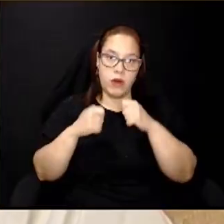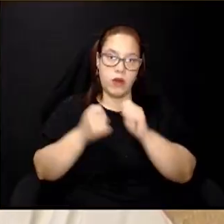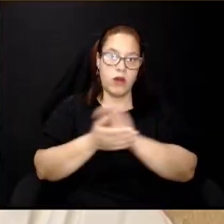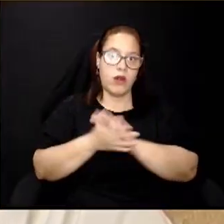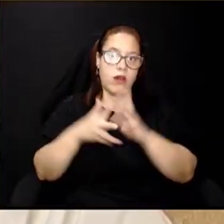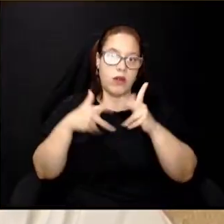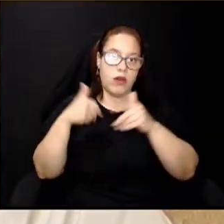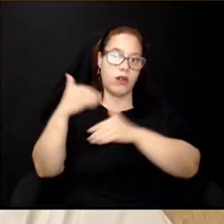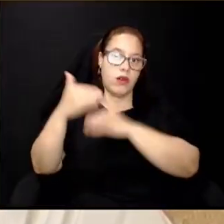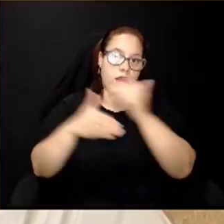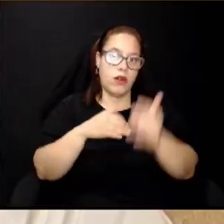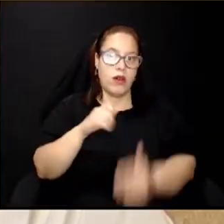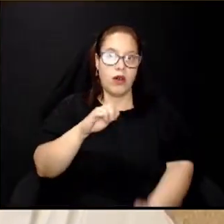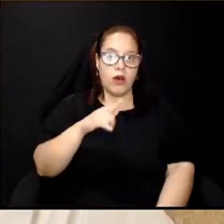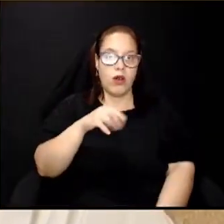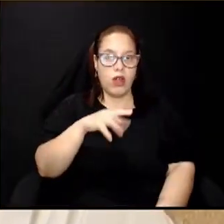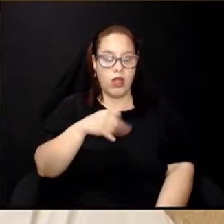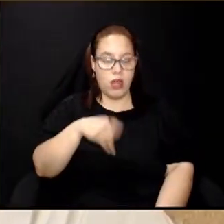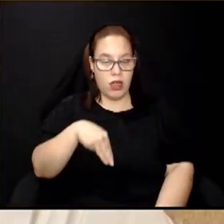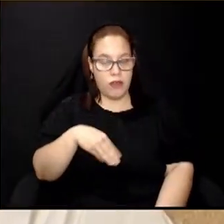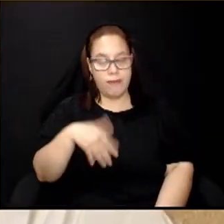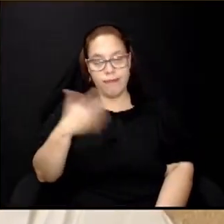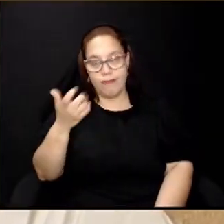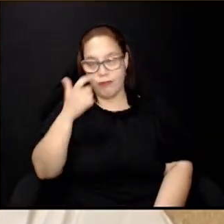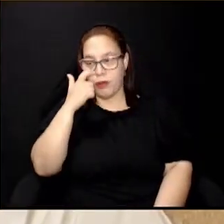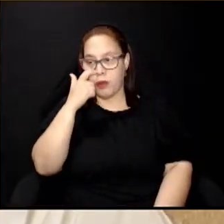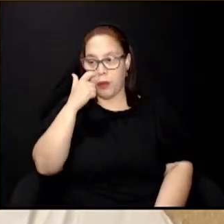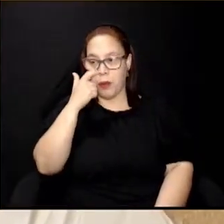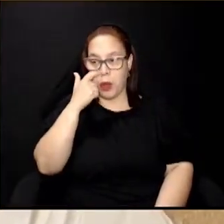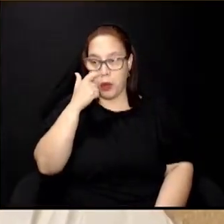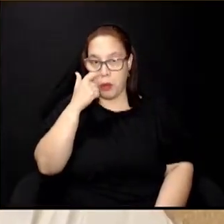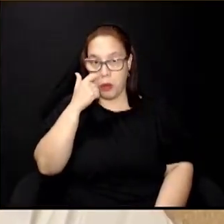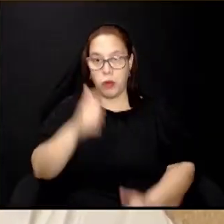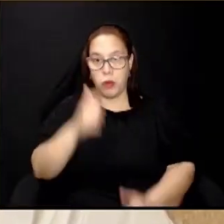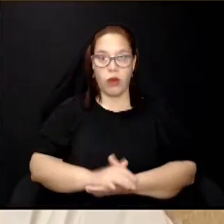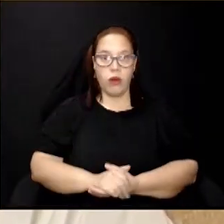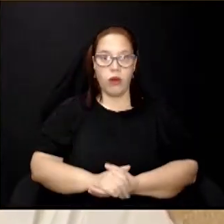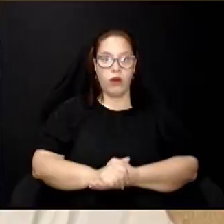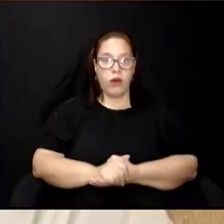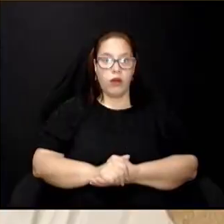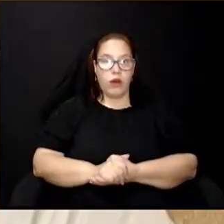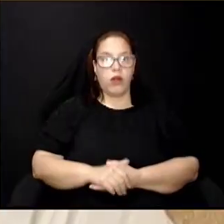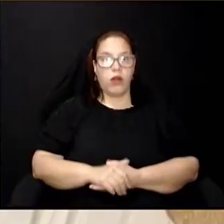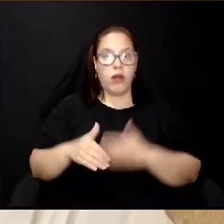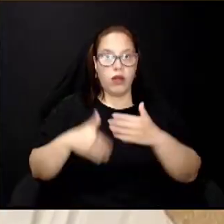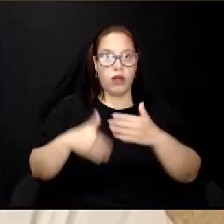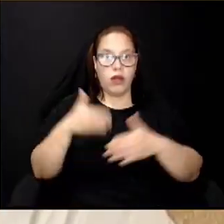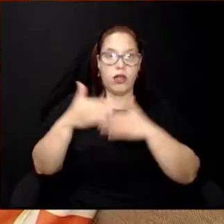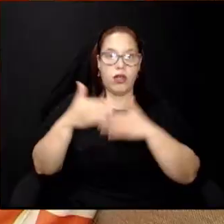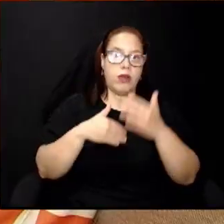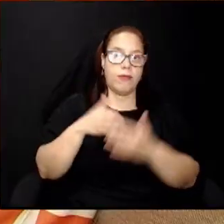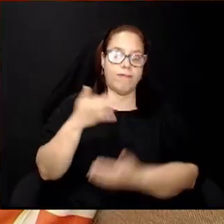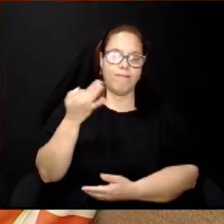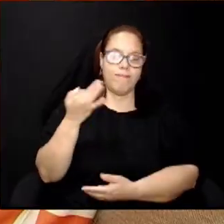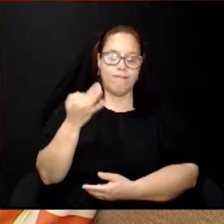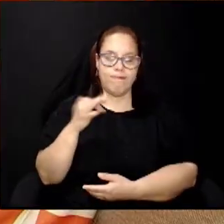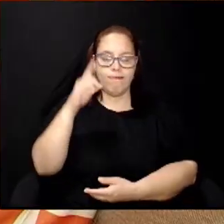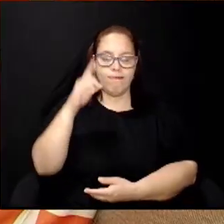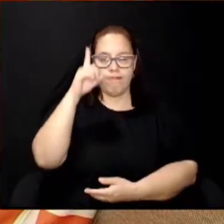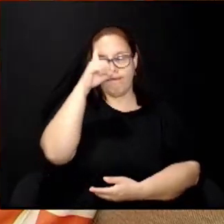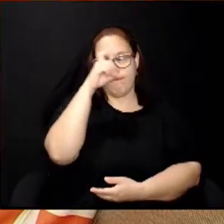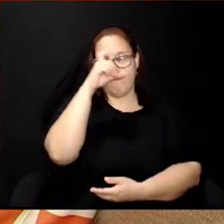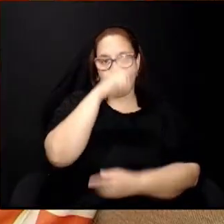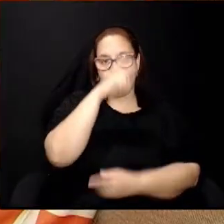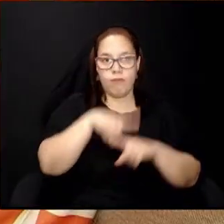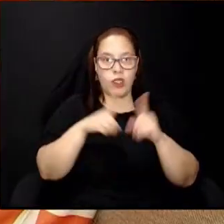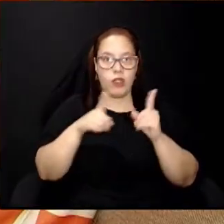de curetagem, enfim. Então, foi um processo muito dolorido. Mas logo